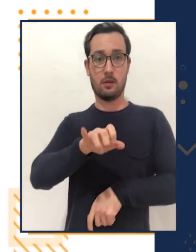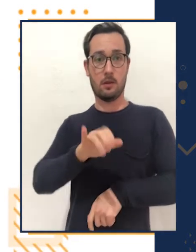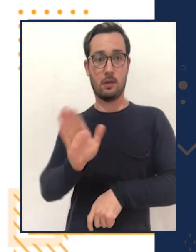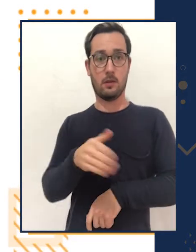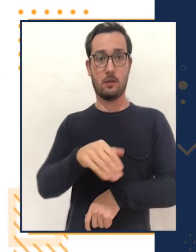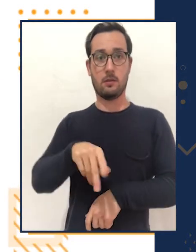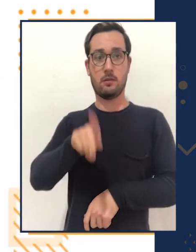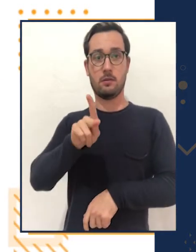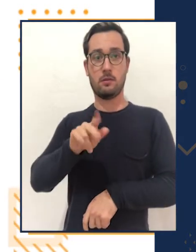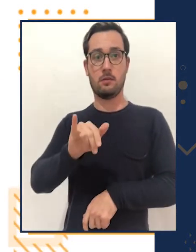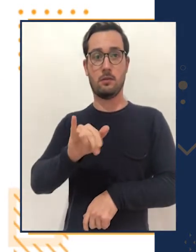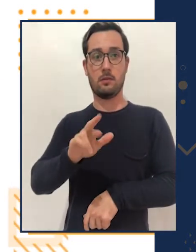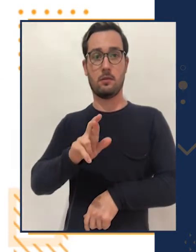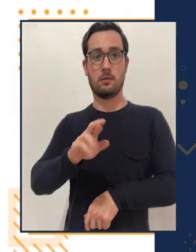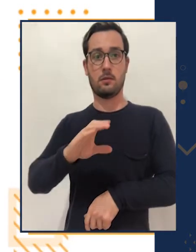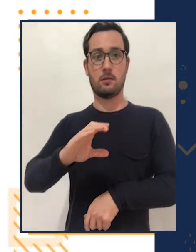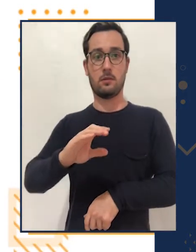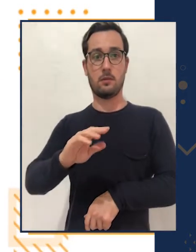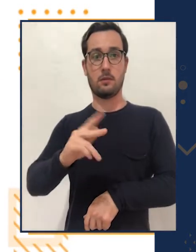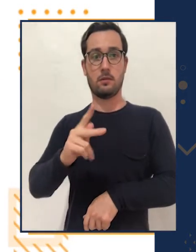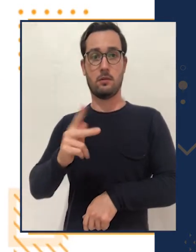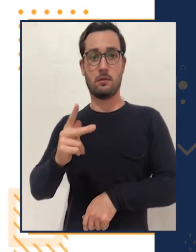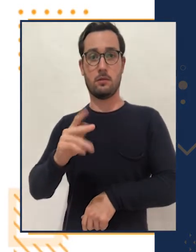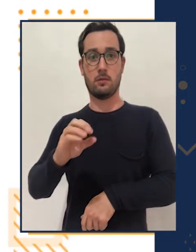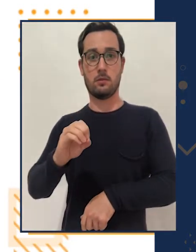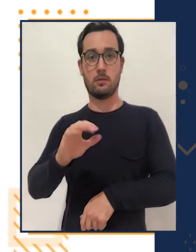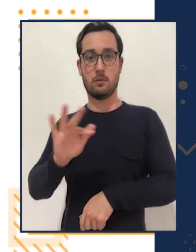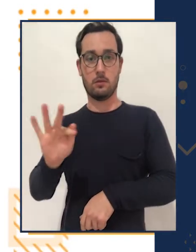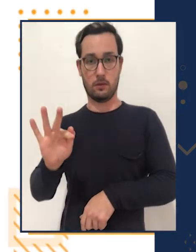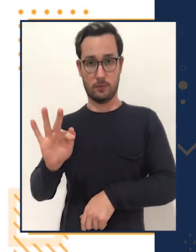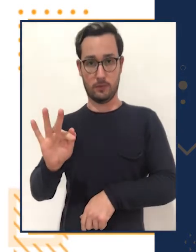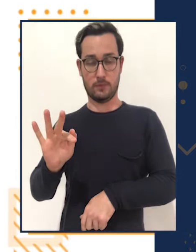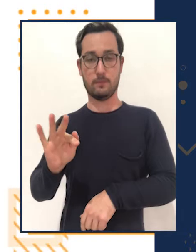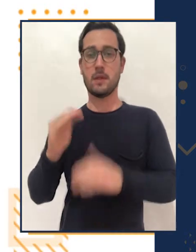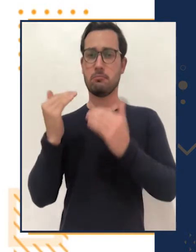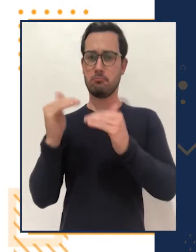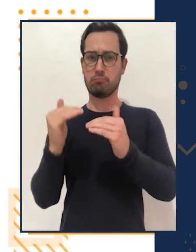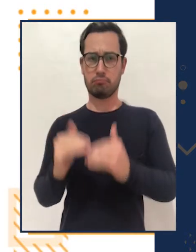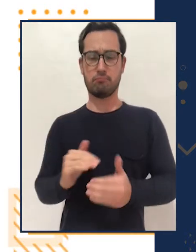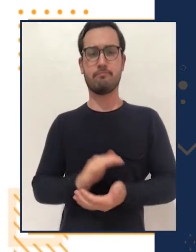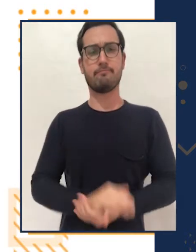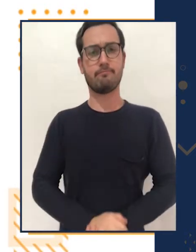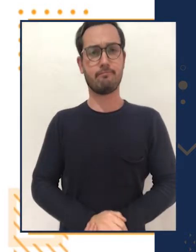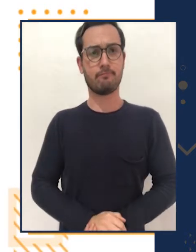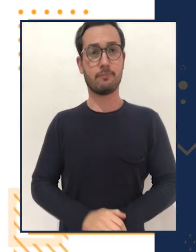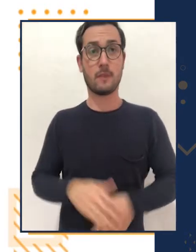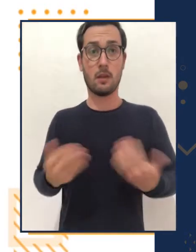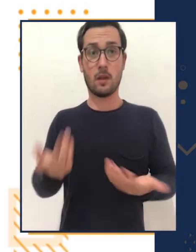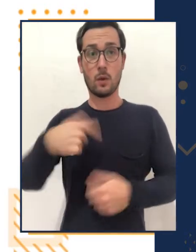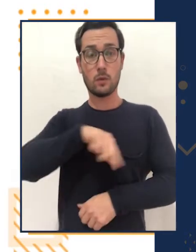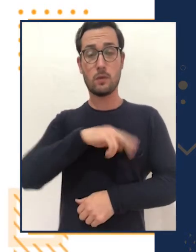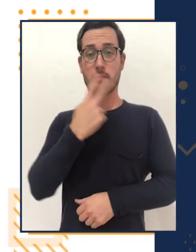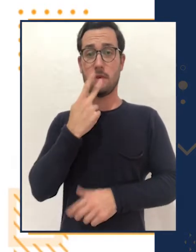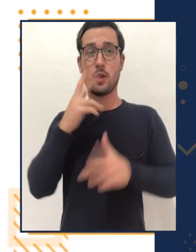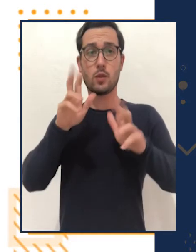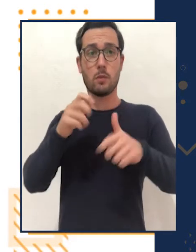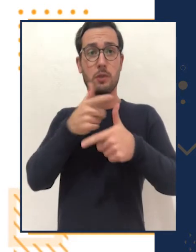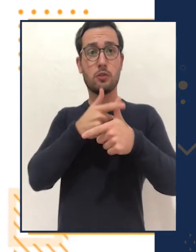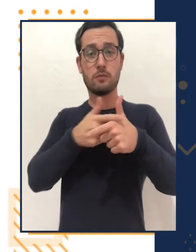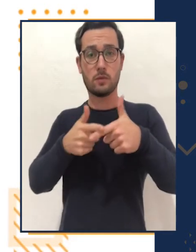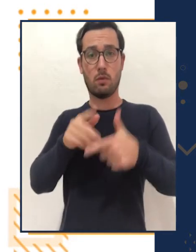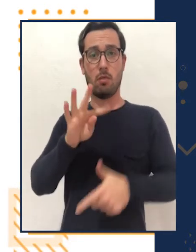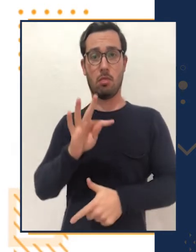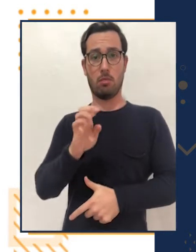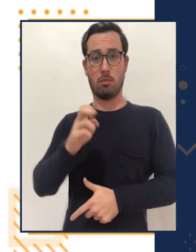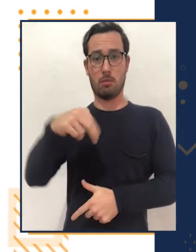aplicações é necessário ter níveis de tensão ou de corrente a partir de uma única fonte de alimentação, certo?